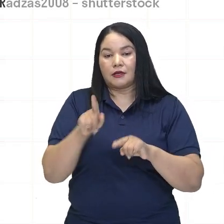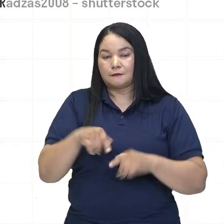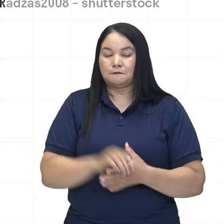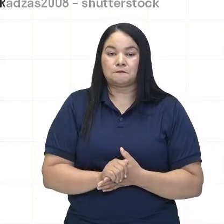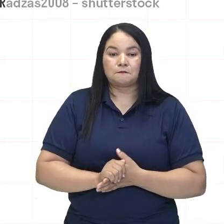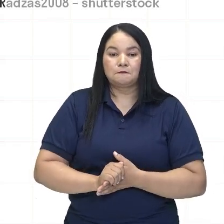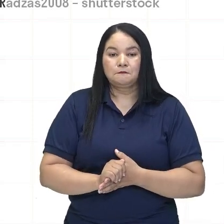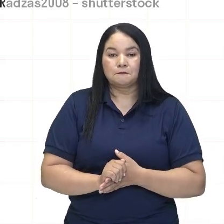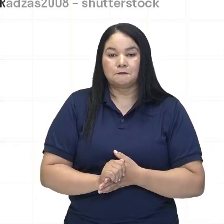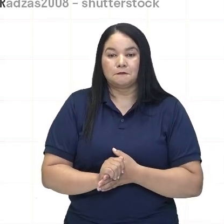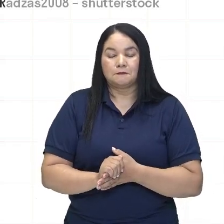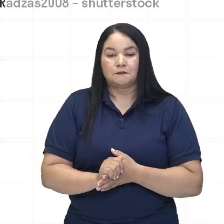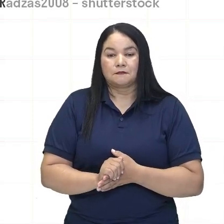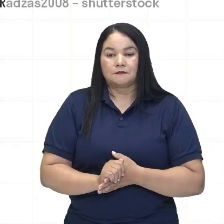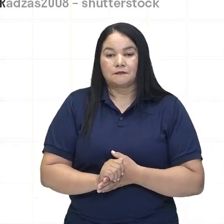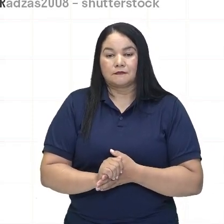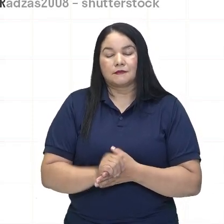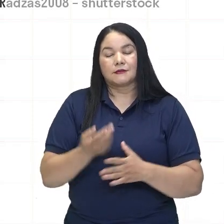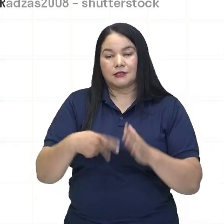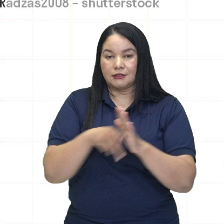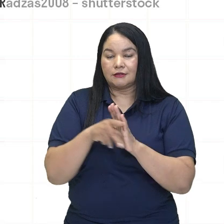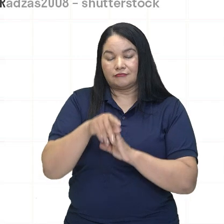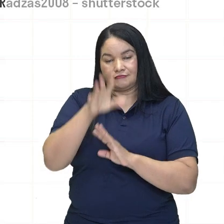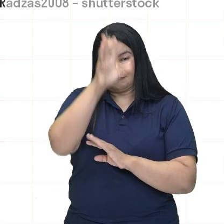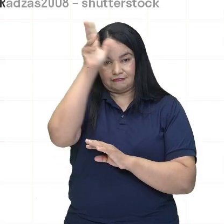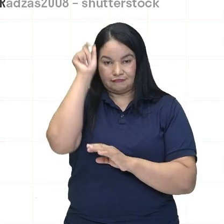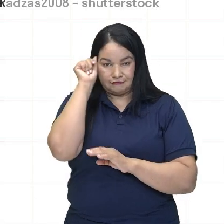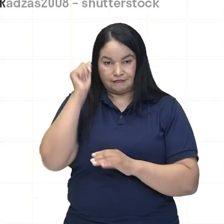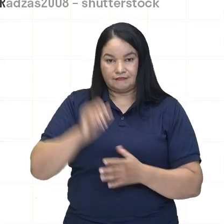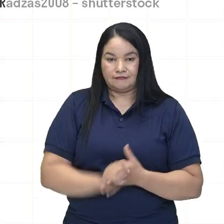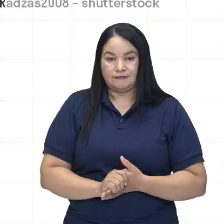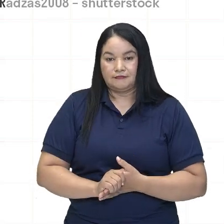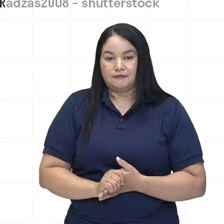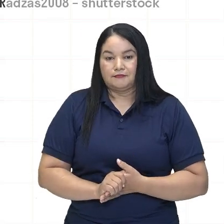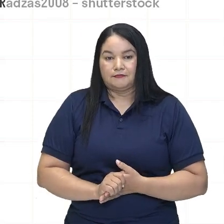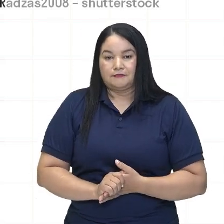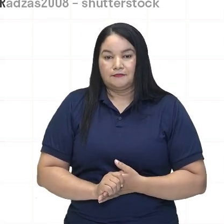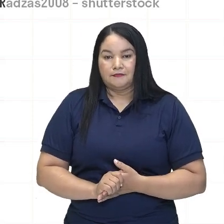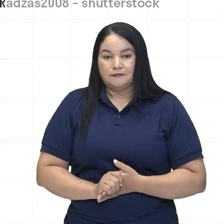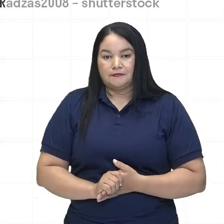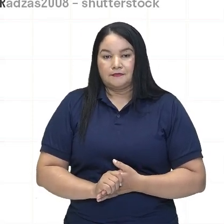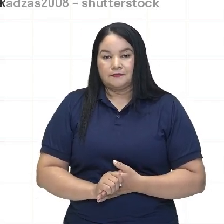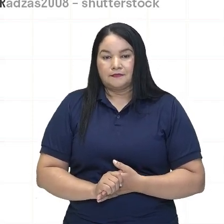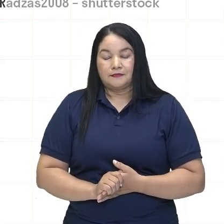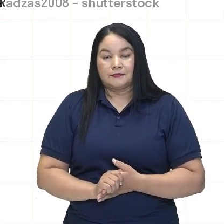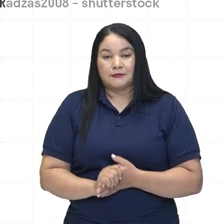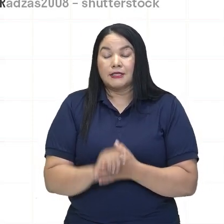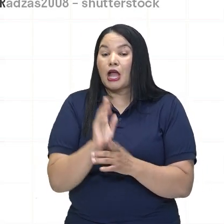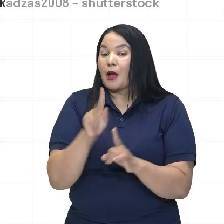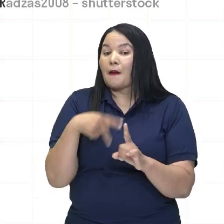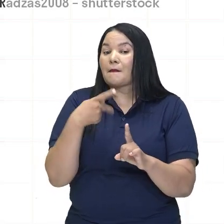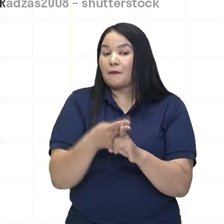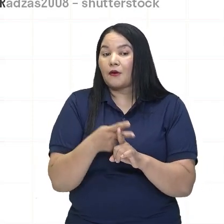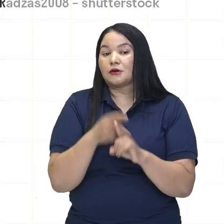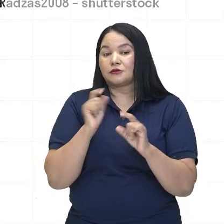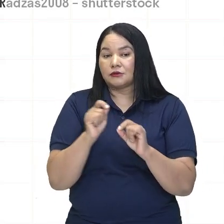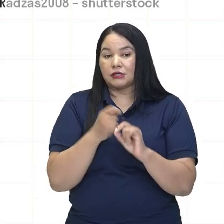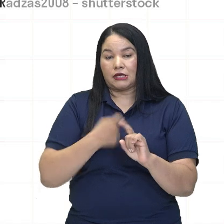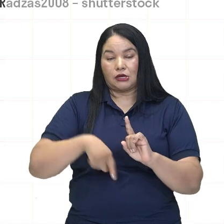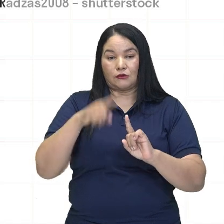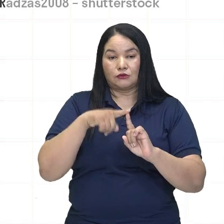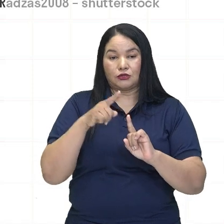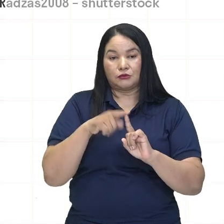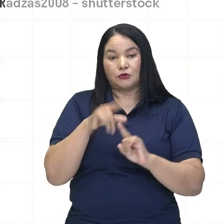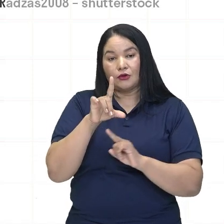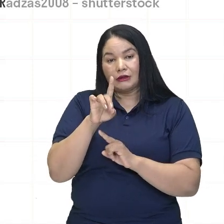hidrográfica do Amazonas, tá bom? Ou bacia hidrográfica amazônica. A foz do tipo delta é quando as águas